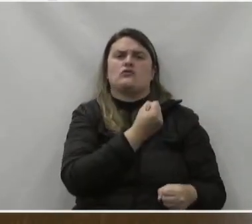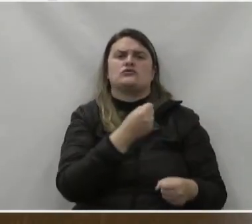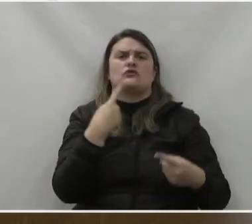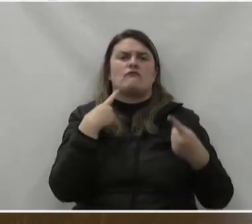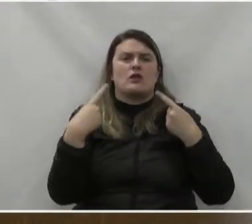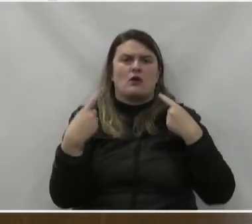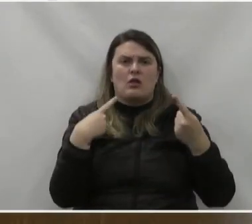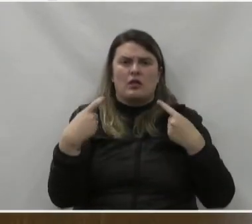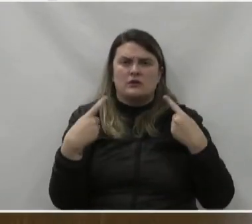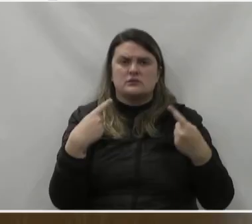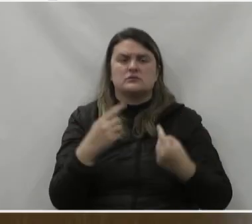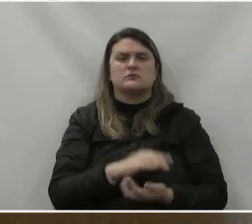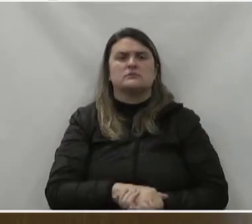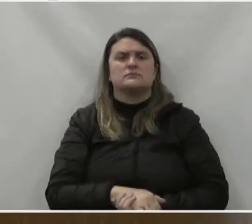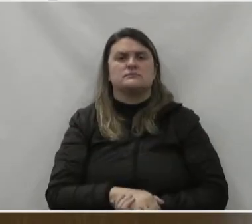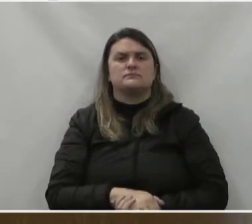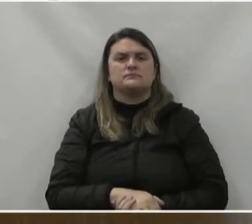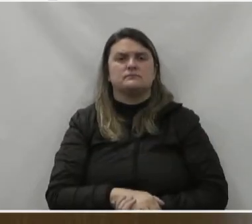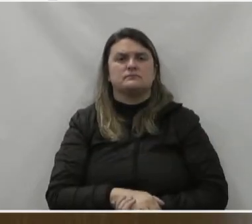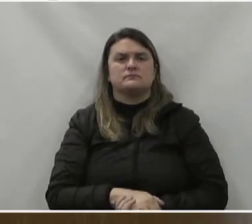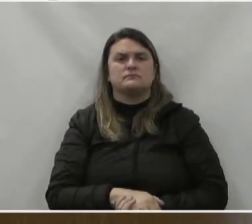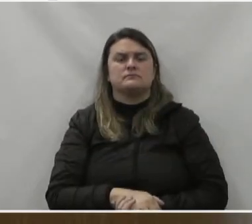violência, né?